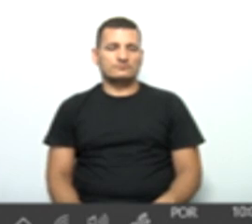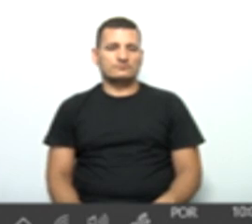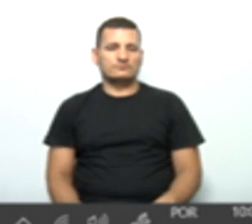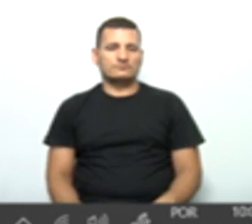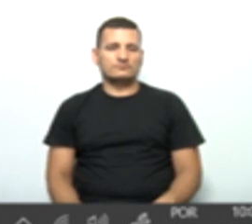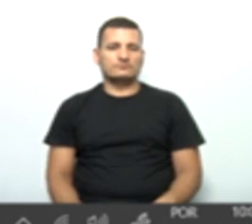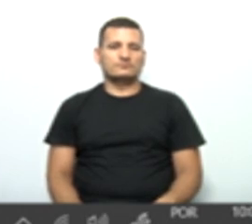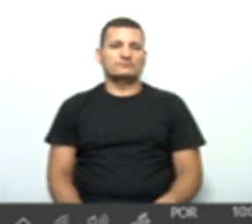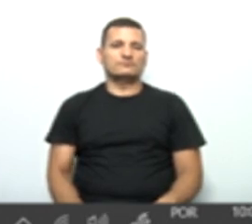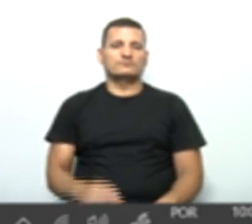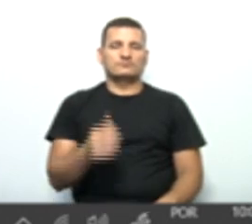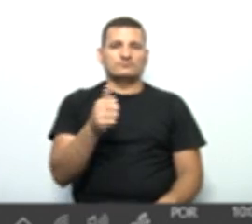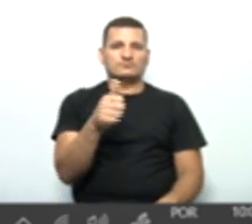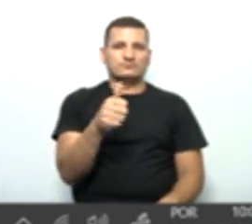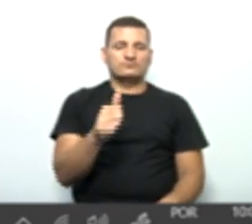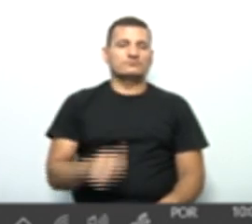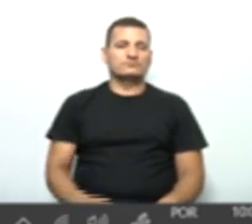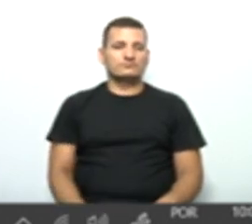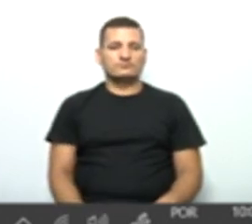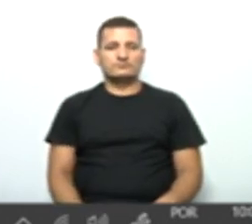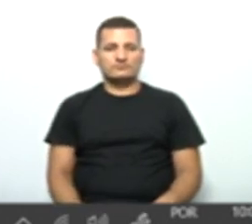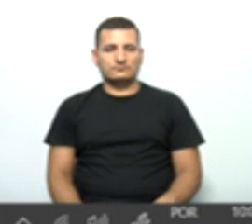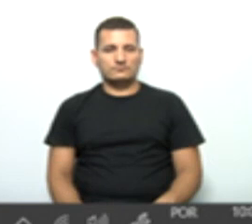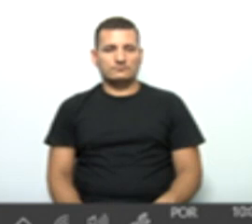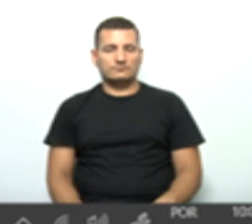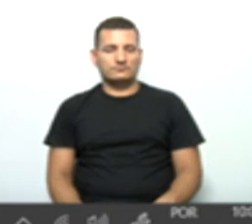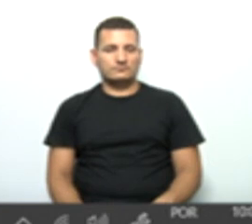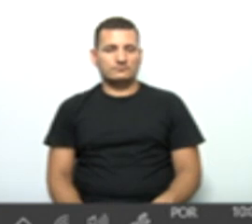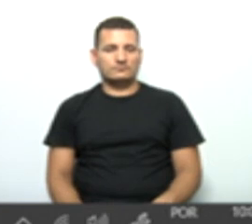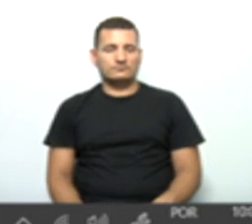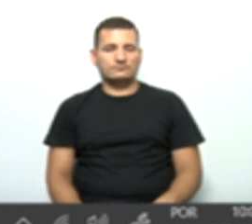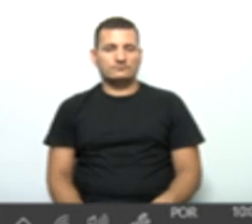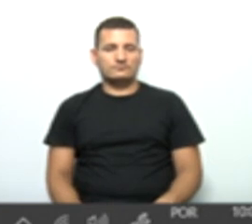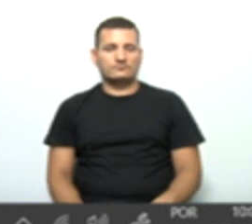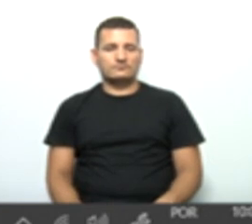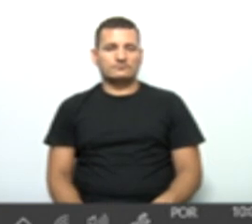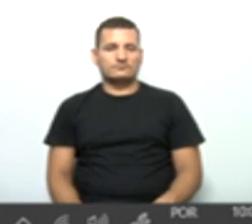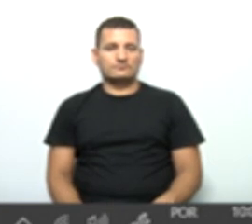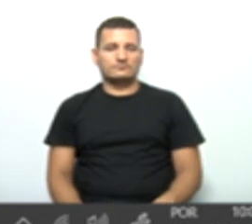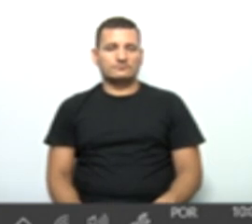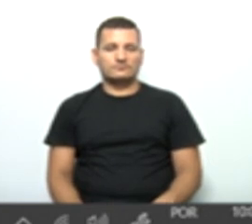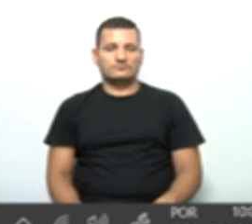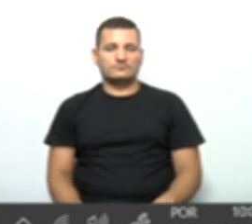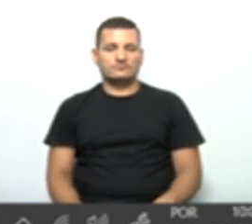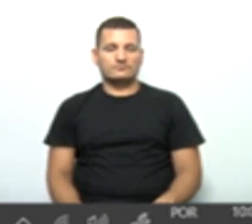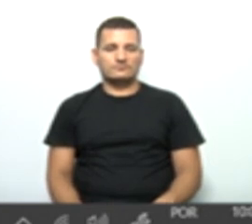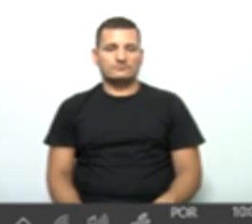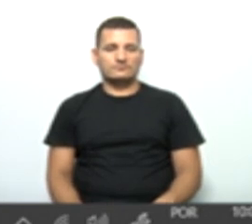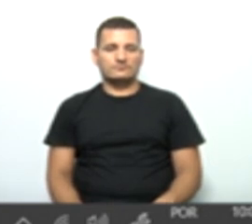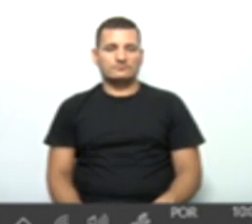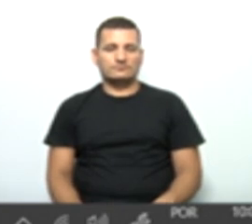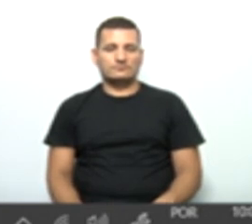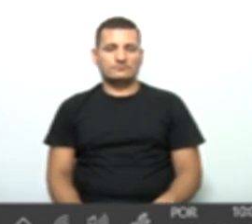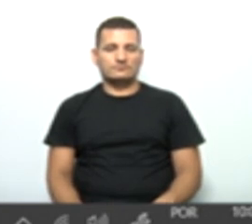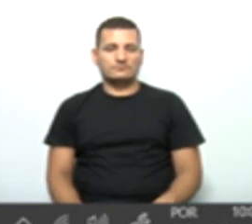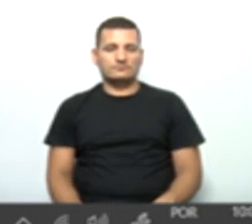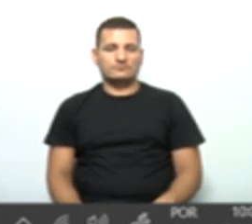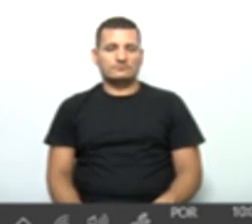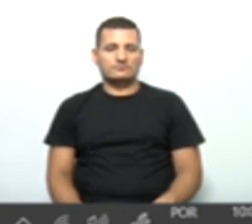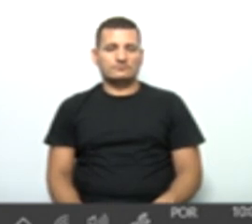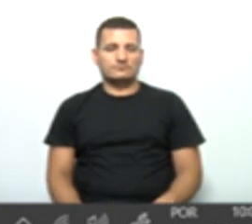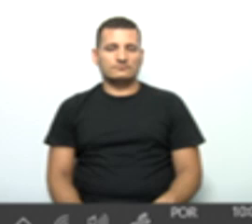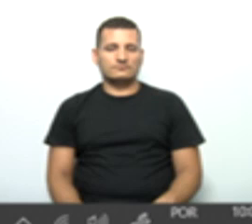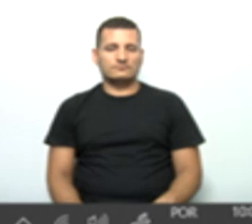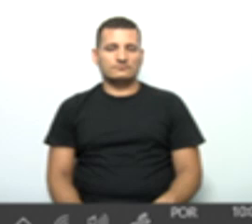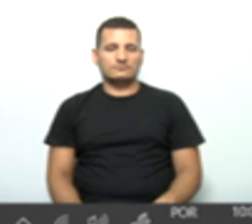Enter, ele mostrou 11. Foi de propósito. Ok, foi de propósito para saber se ia funcionar ou não, né, professor? Ok, então a questão